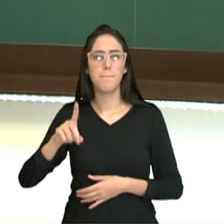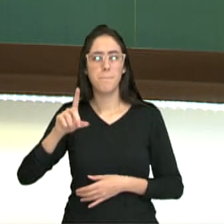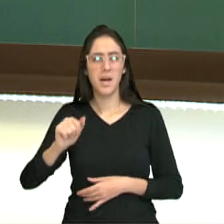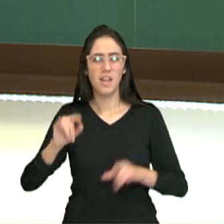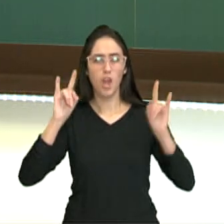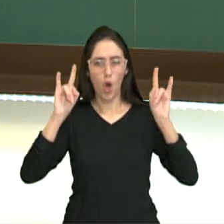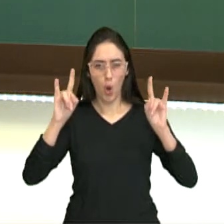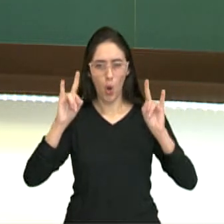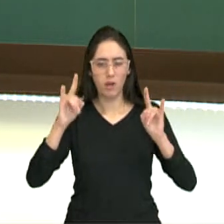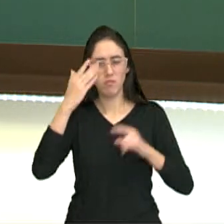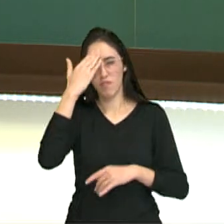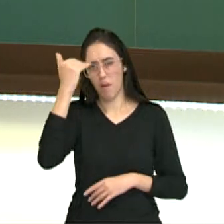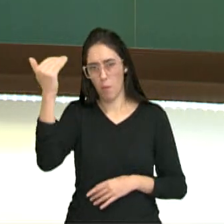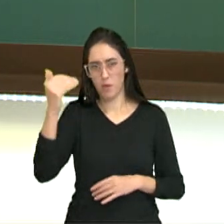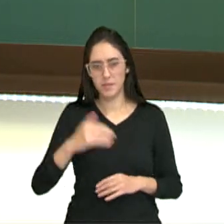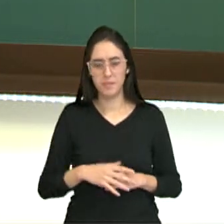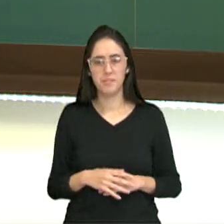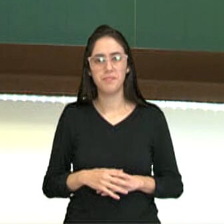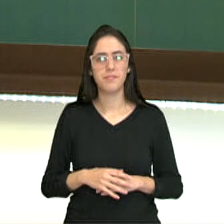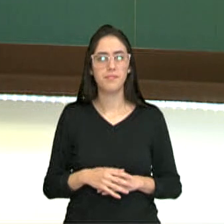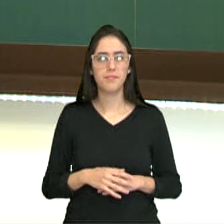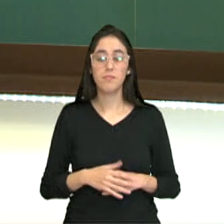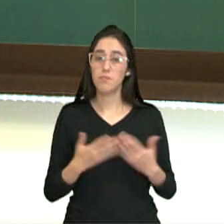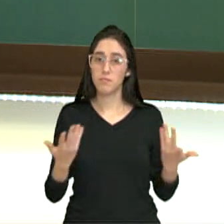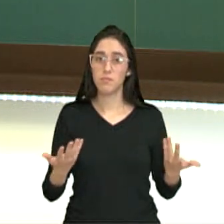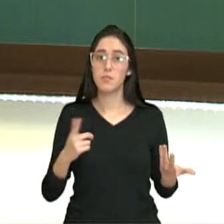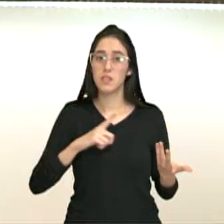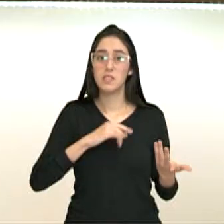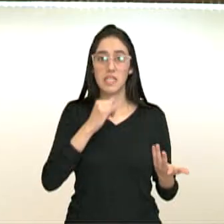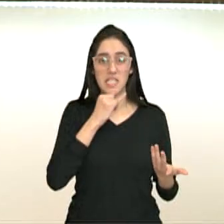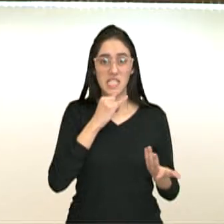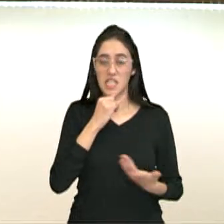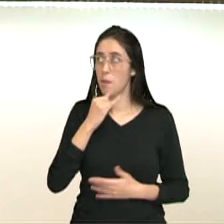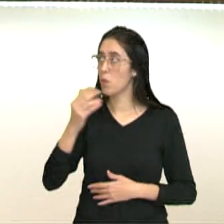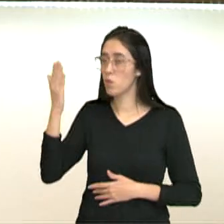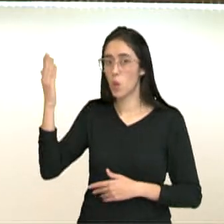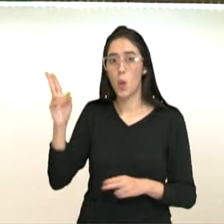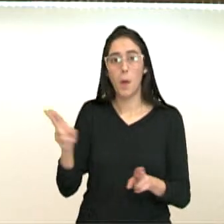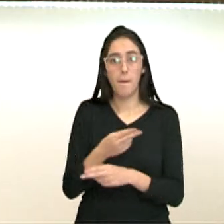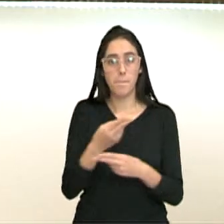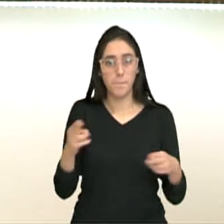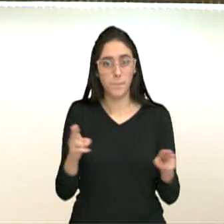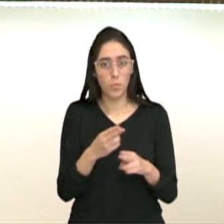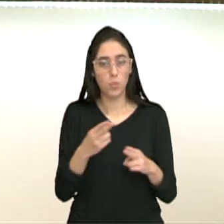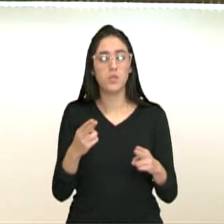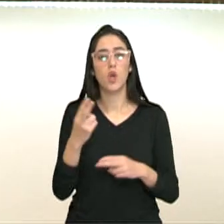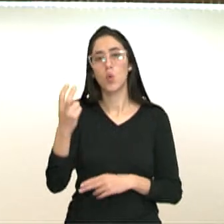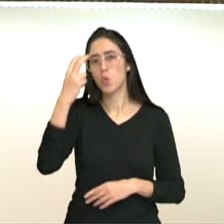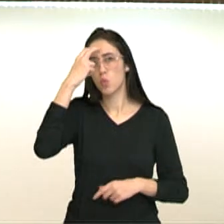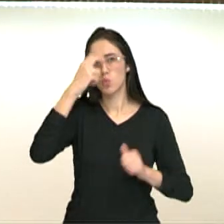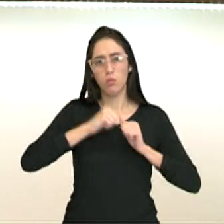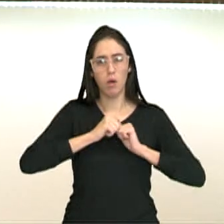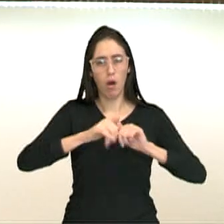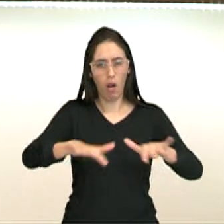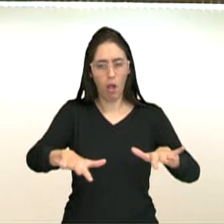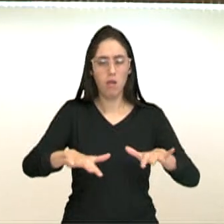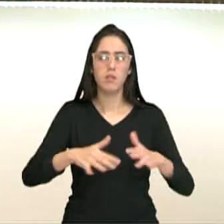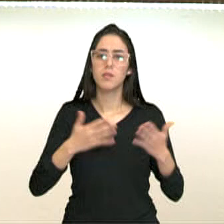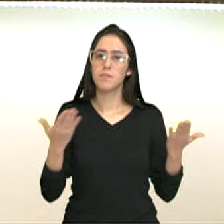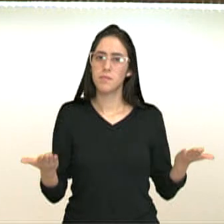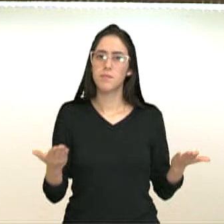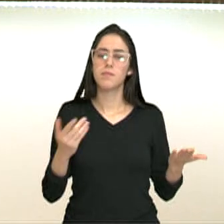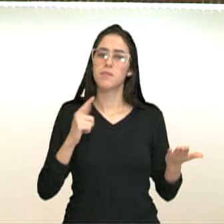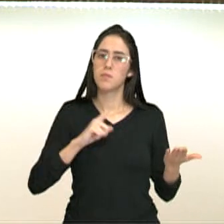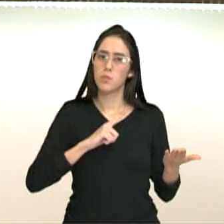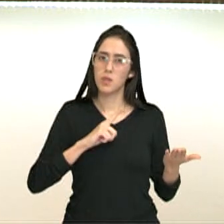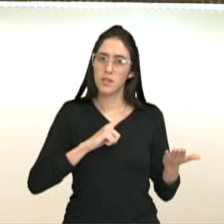que é o Rolling Stones. Então, aqui a gente tem um exemplo de música e cultura de massa. Veja, existe então uma